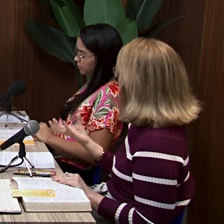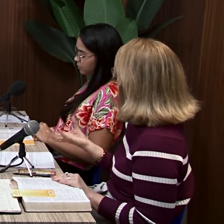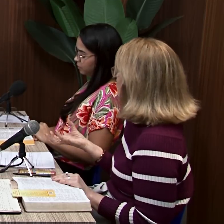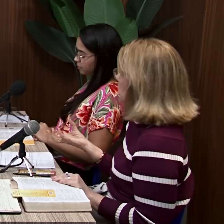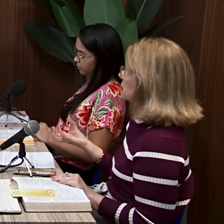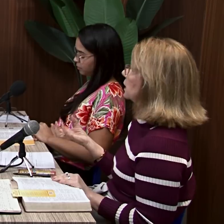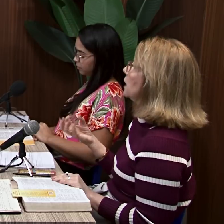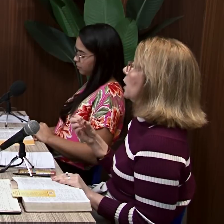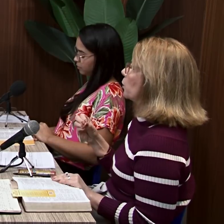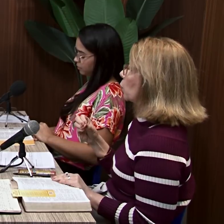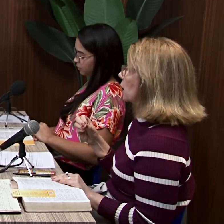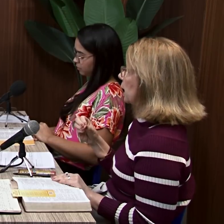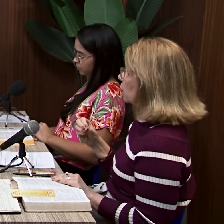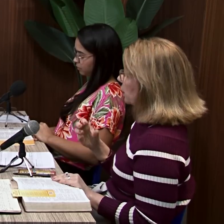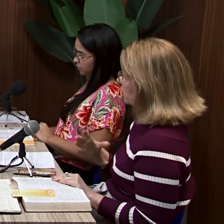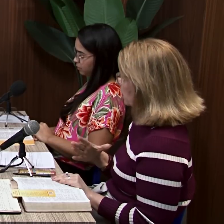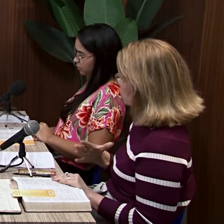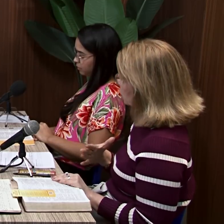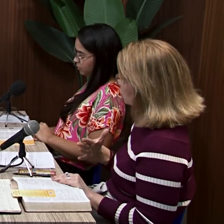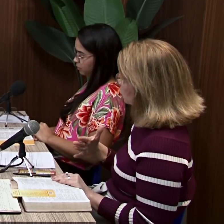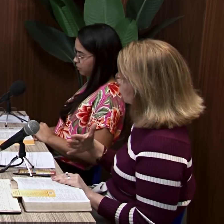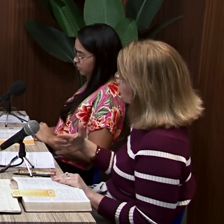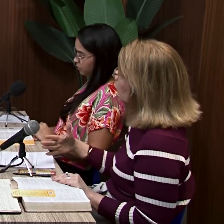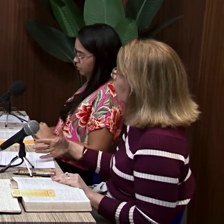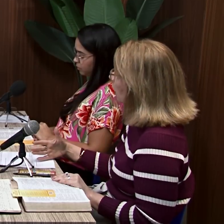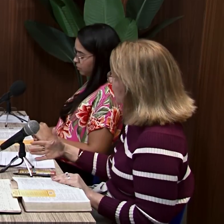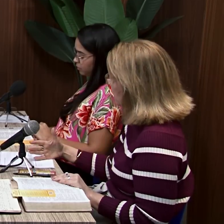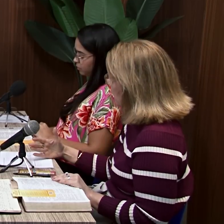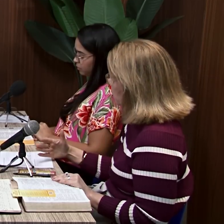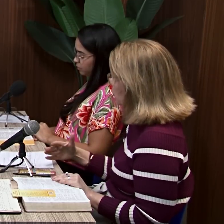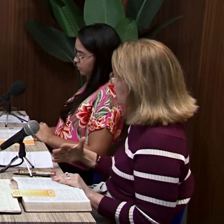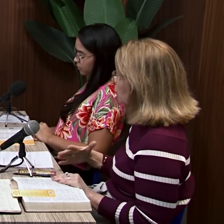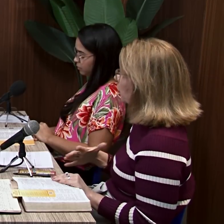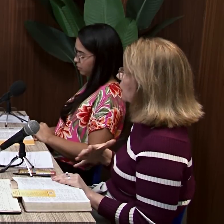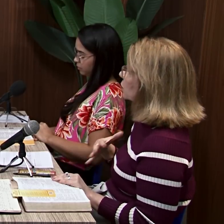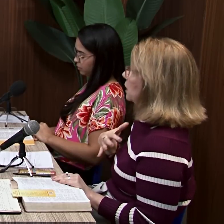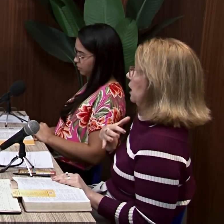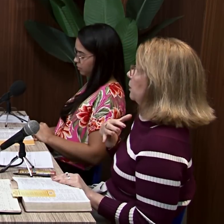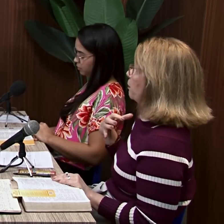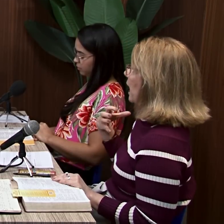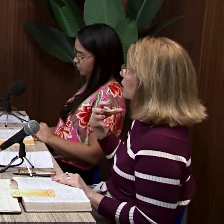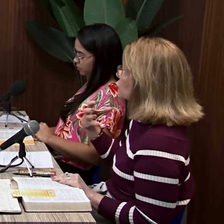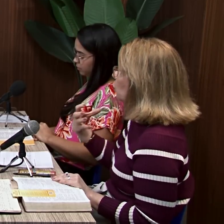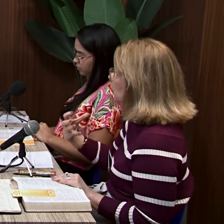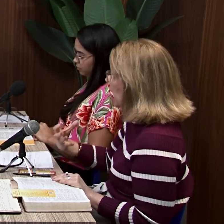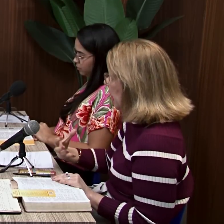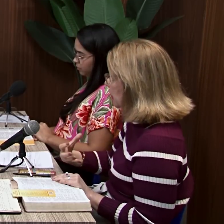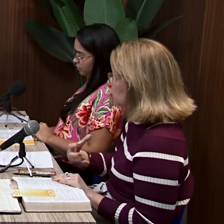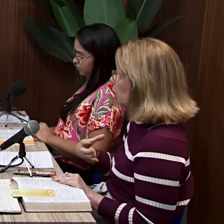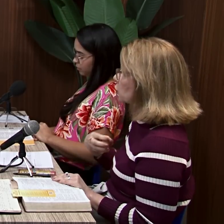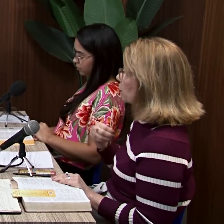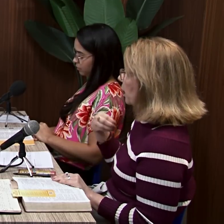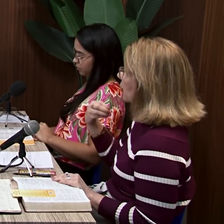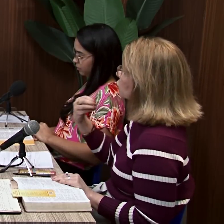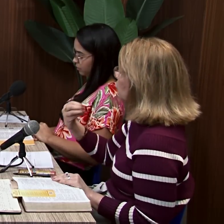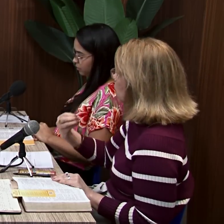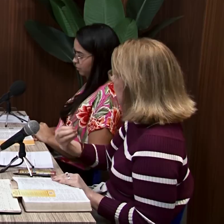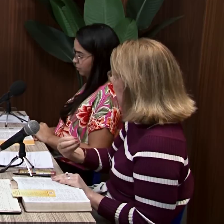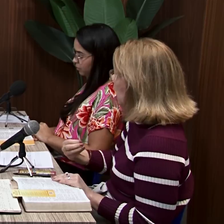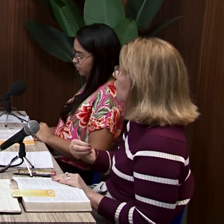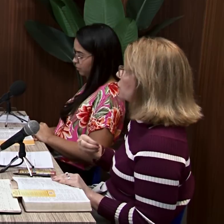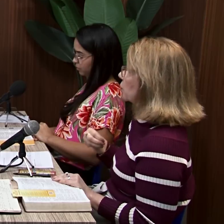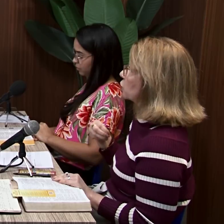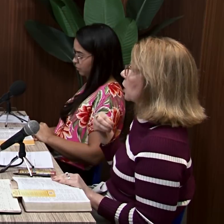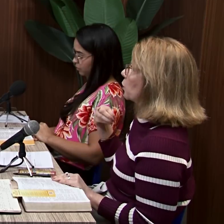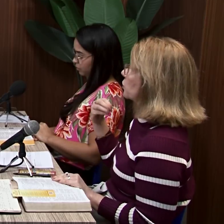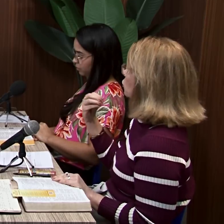conhecia, né? Porque ele conhecia Jesus como homem, mas nesse momento em particular, de um modo